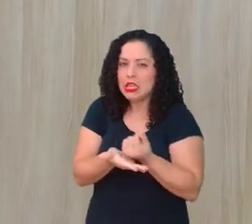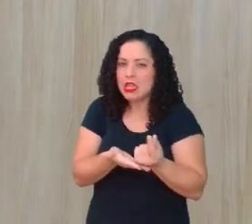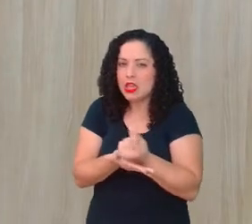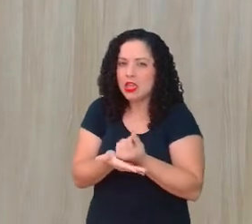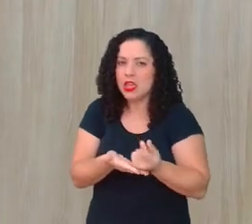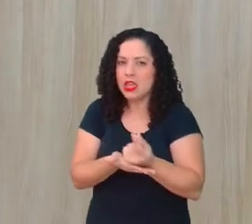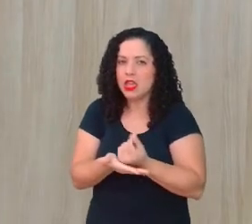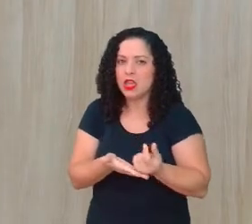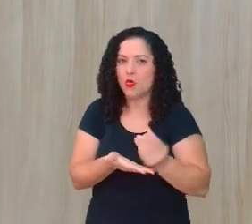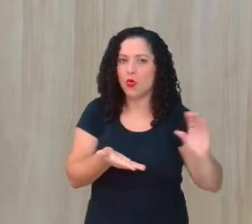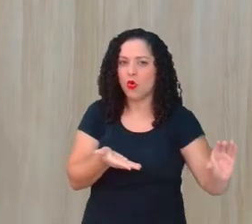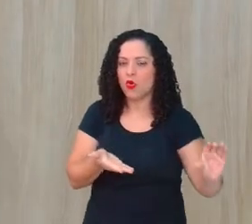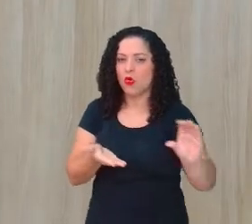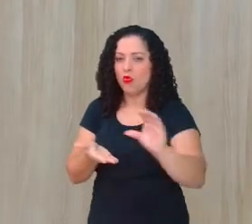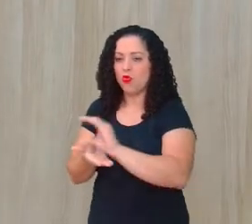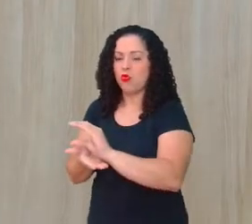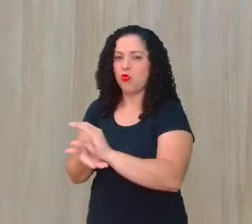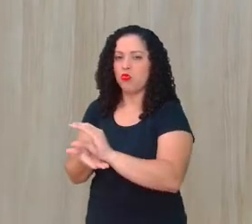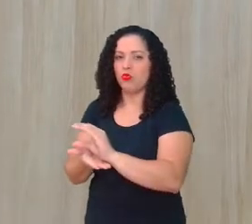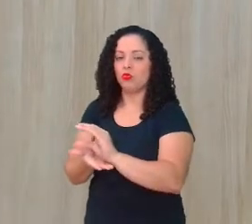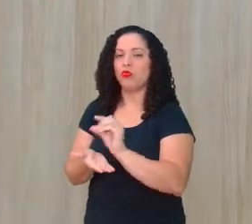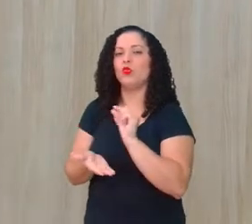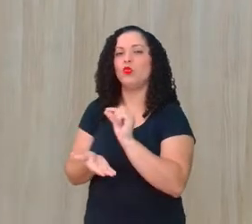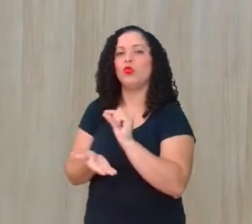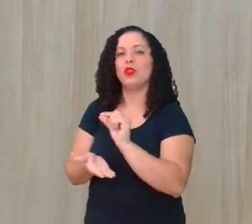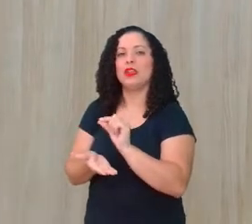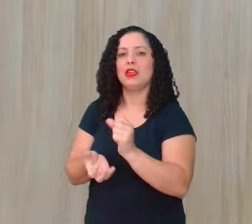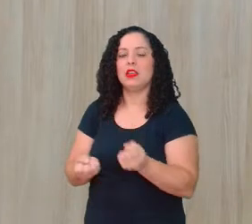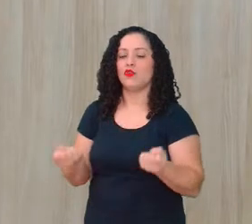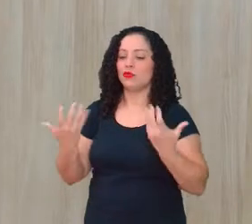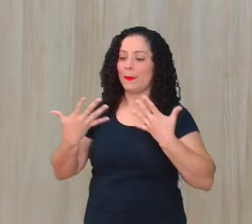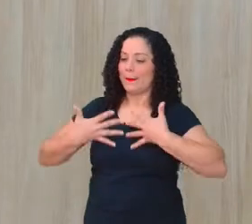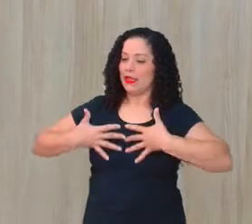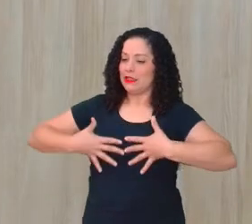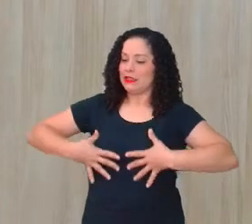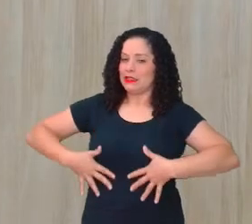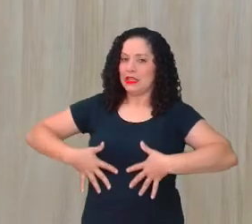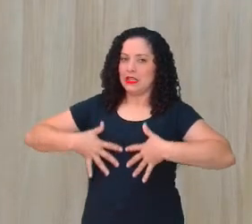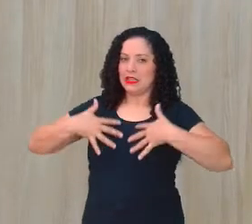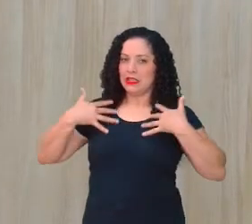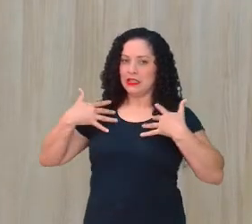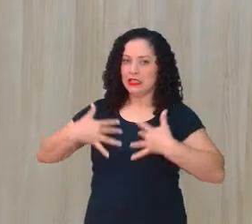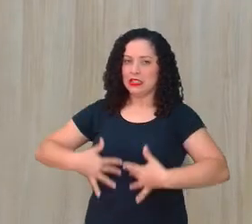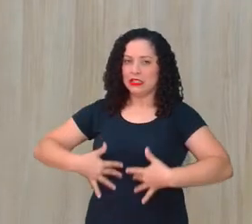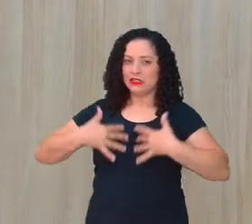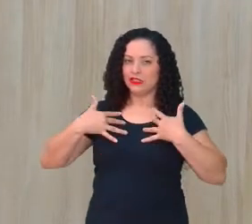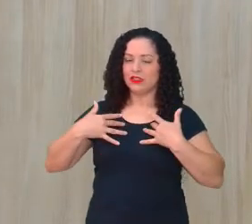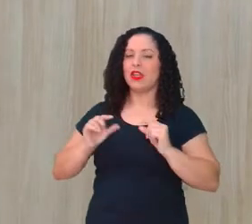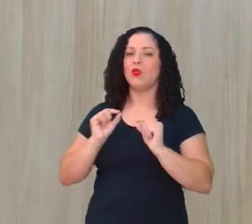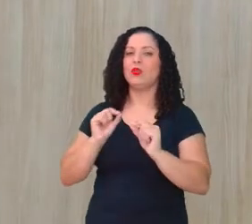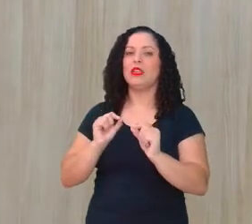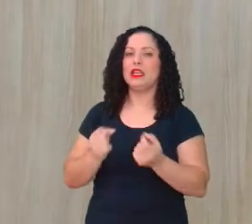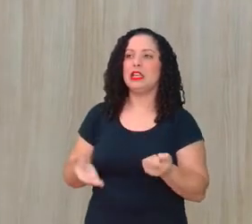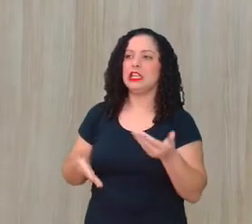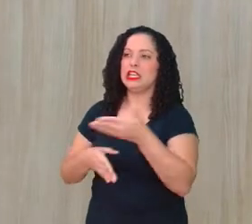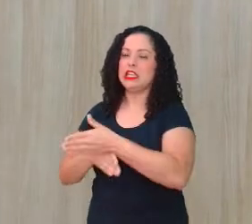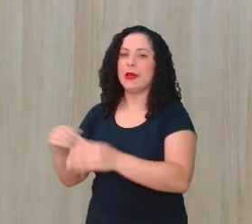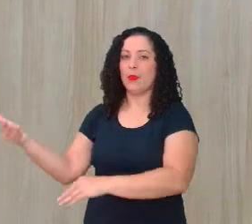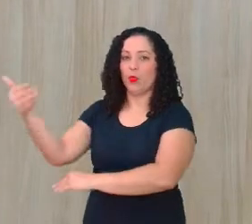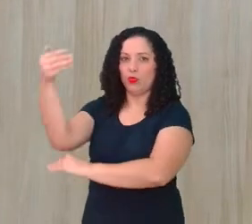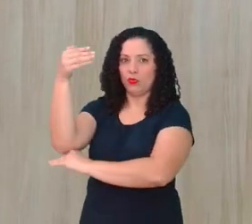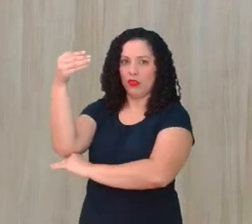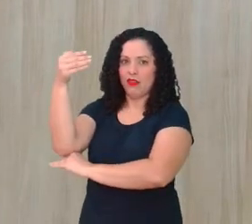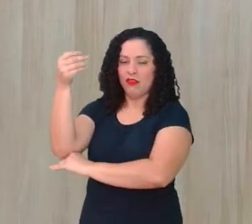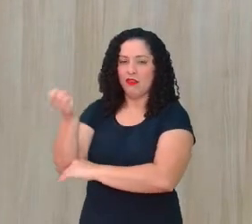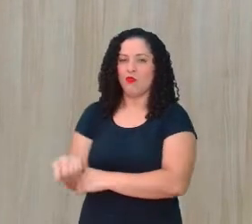vou abandonar, certo, a questão dos prazeres, né? Então, se eu gastava o dinheiro num bordel, eu deixo